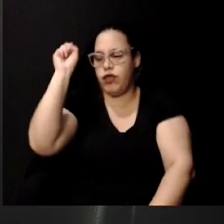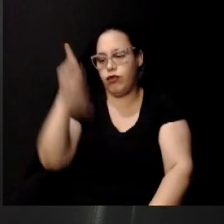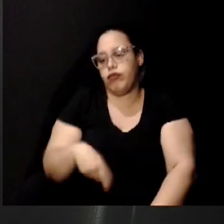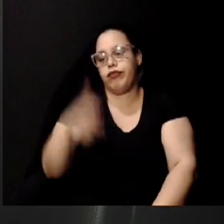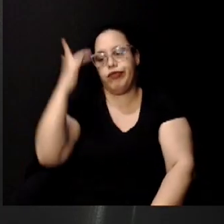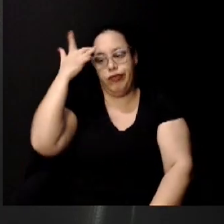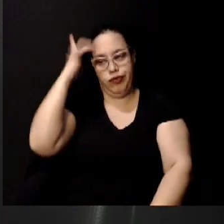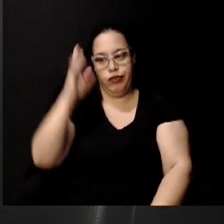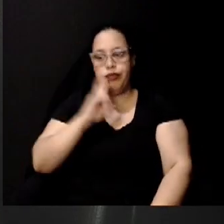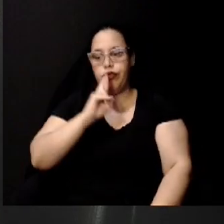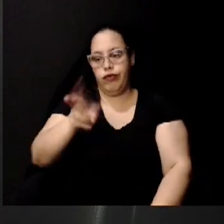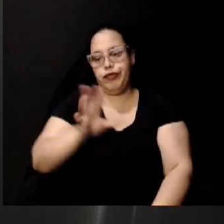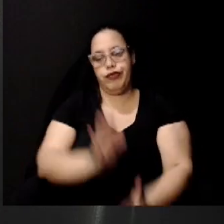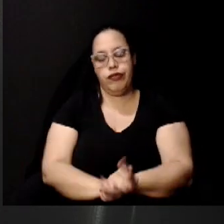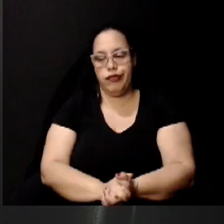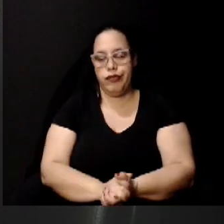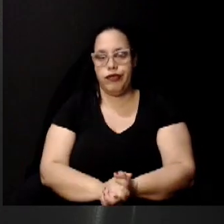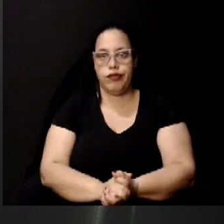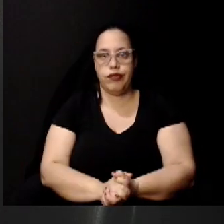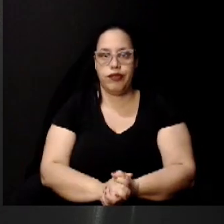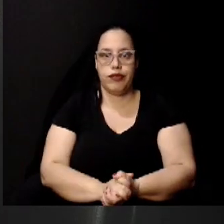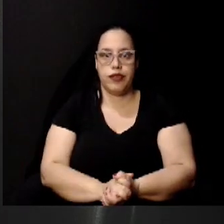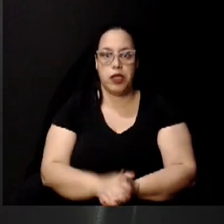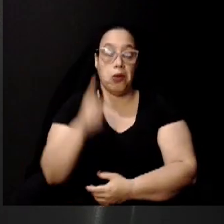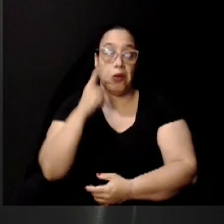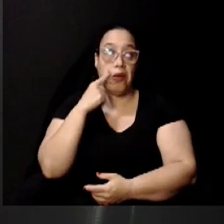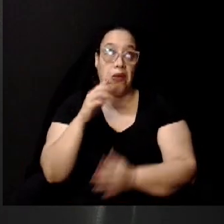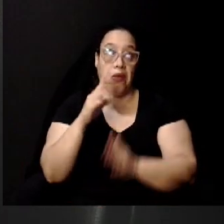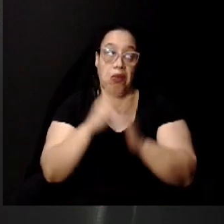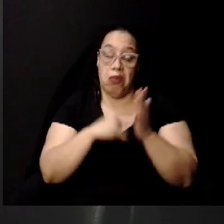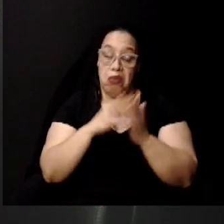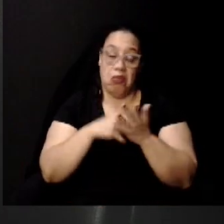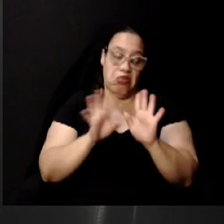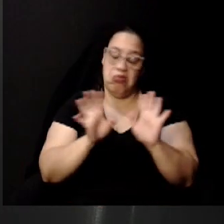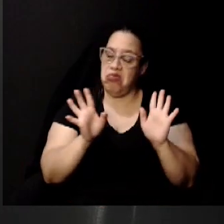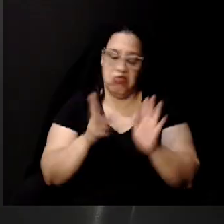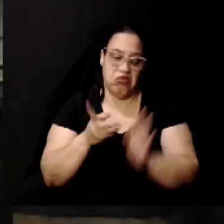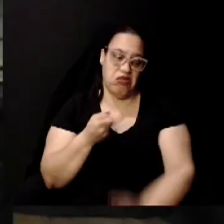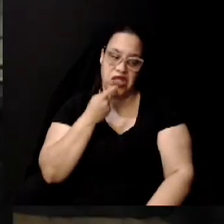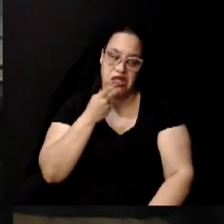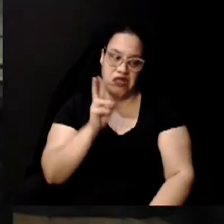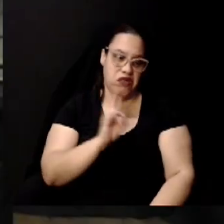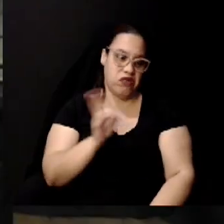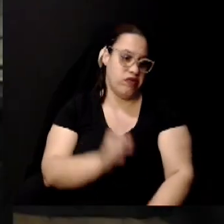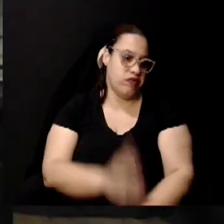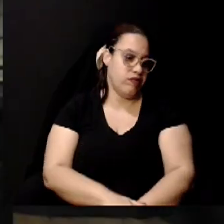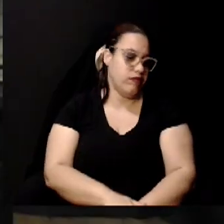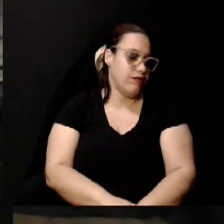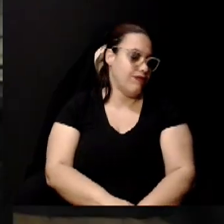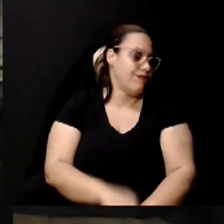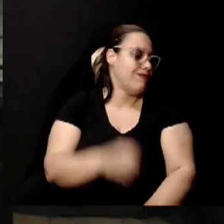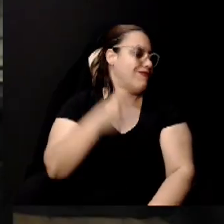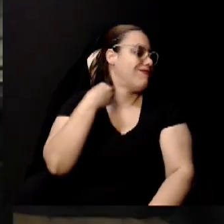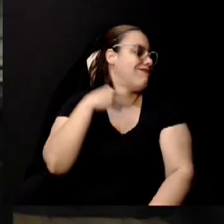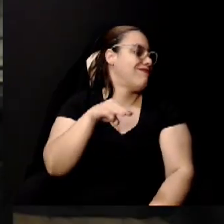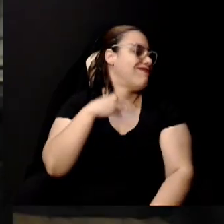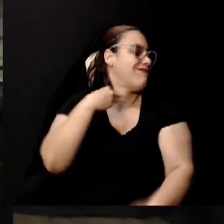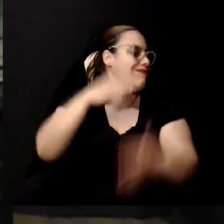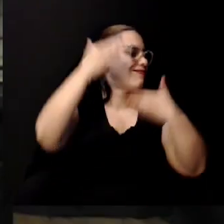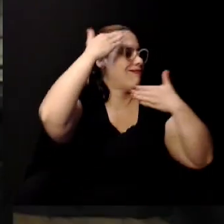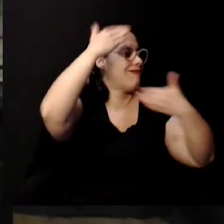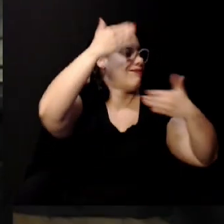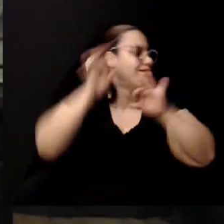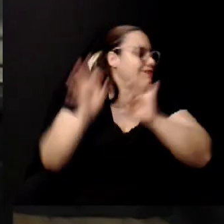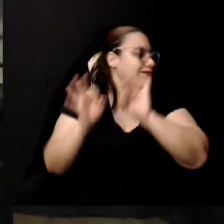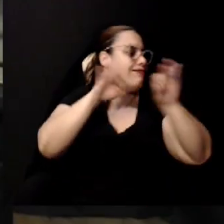Isso não vejo que a burocracia vai dar conta de resolver, não. Mariana Conte, muito obrigado pela sua